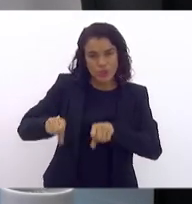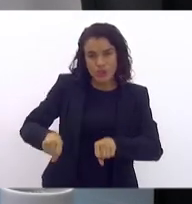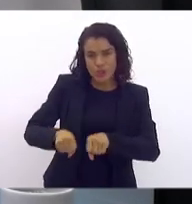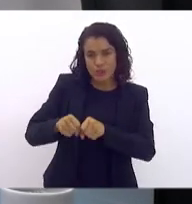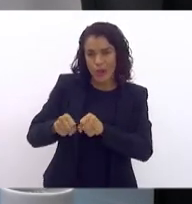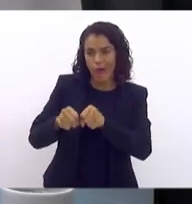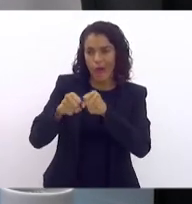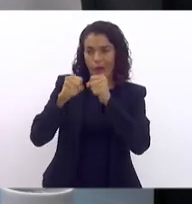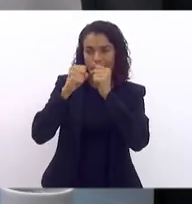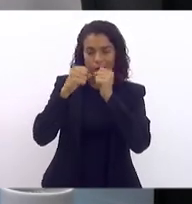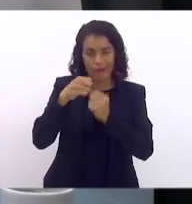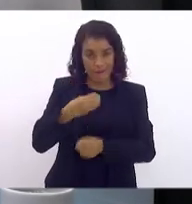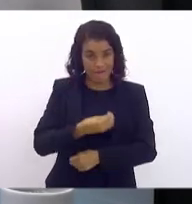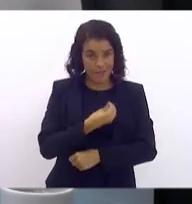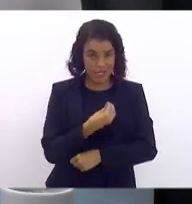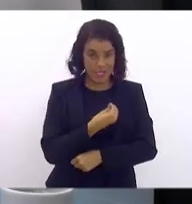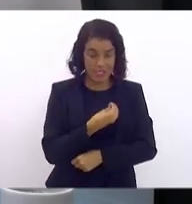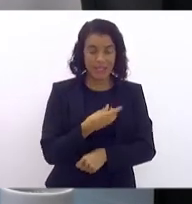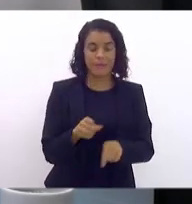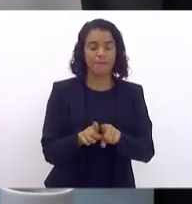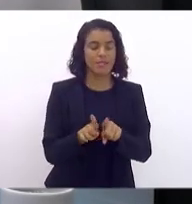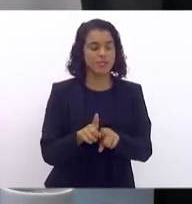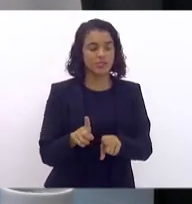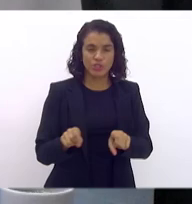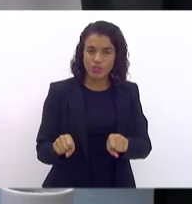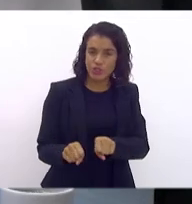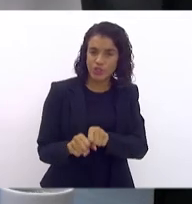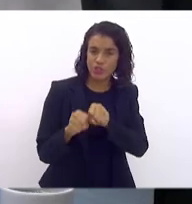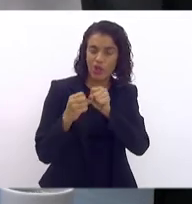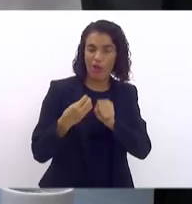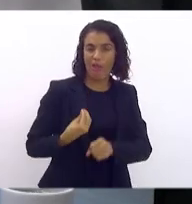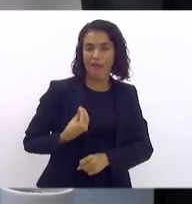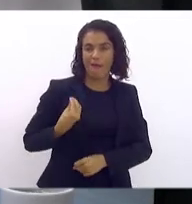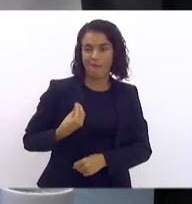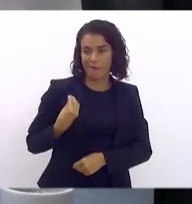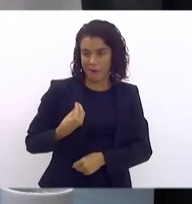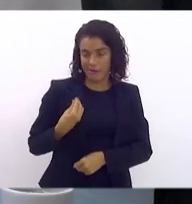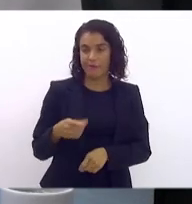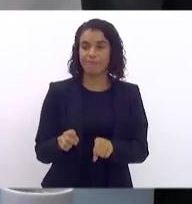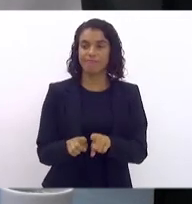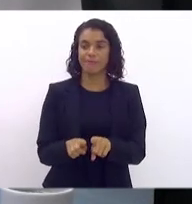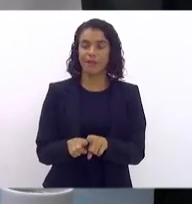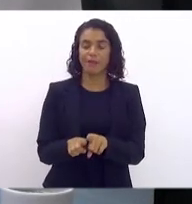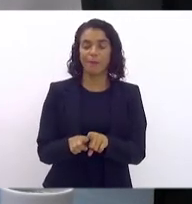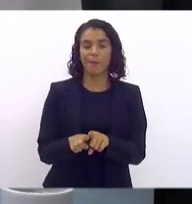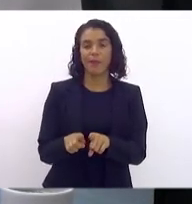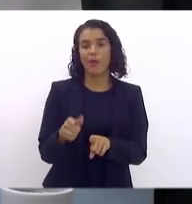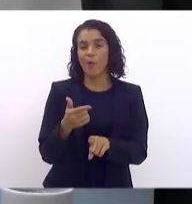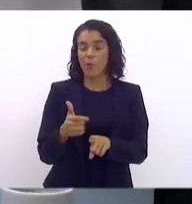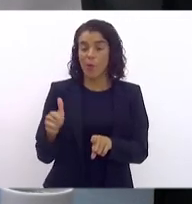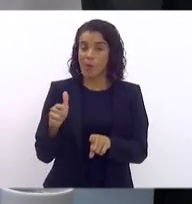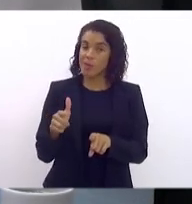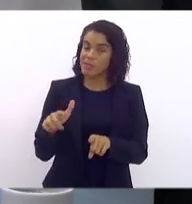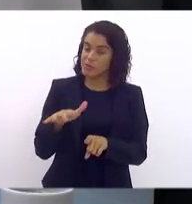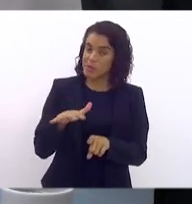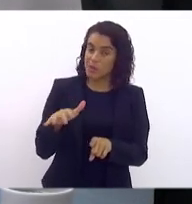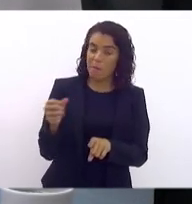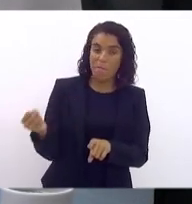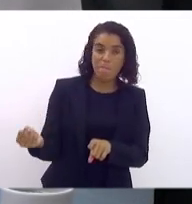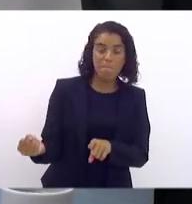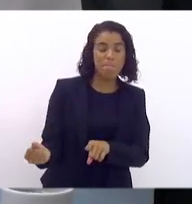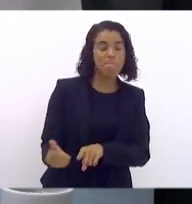de a vida da sua família a gente também tem um outro agravante pra nossa sociedade essas pessoas dificilmente